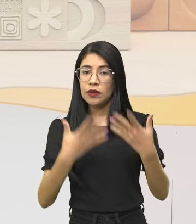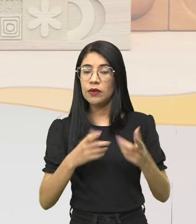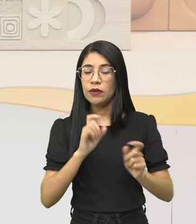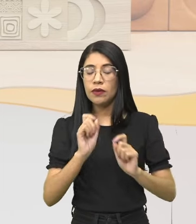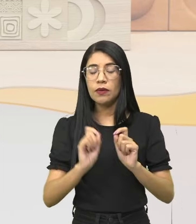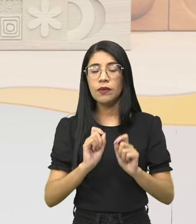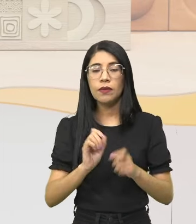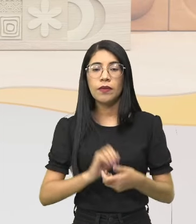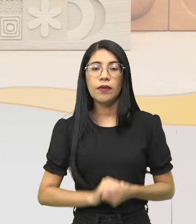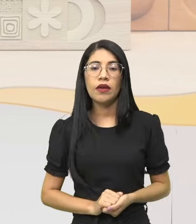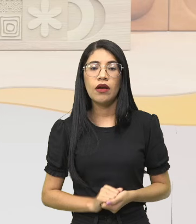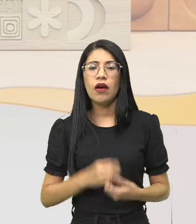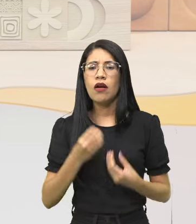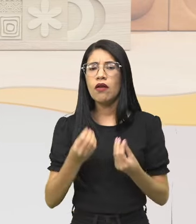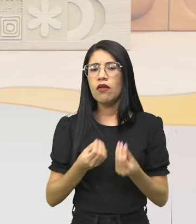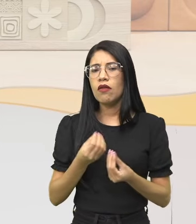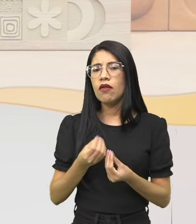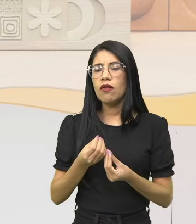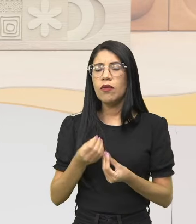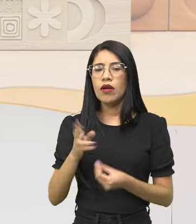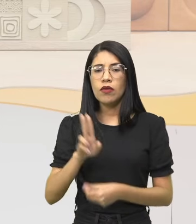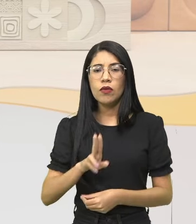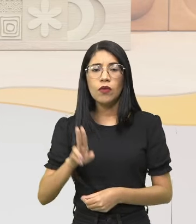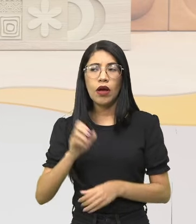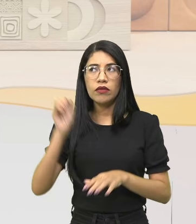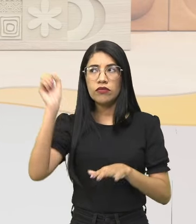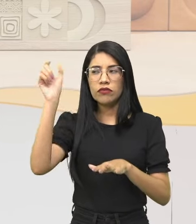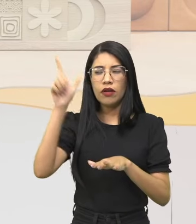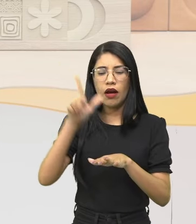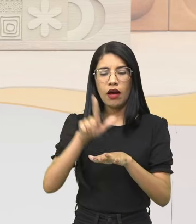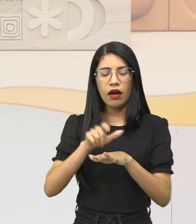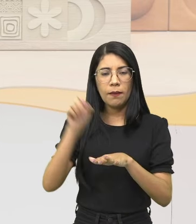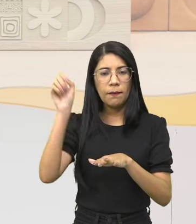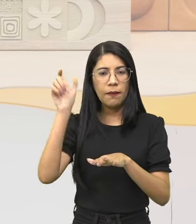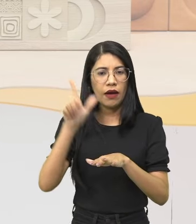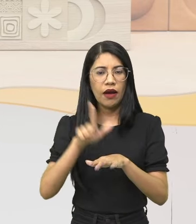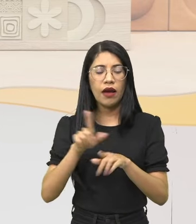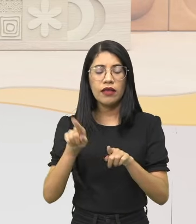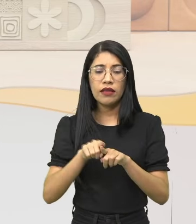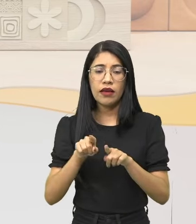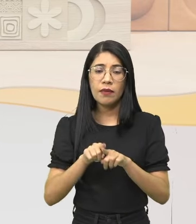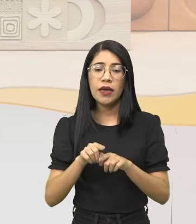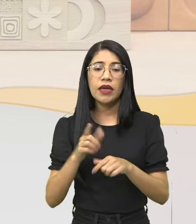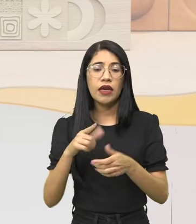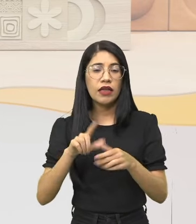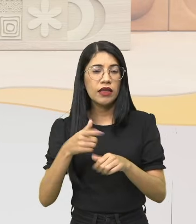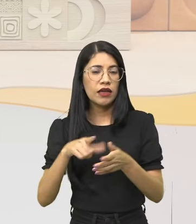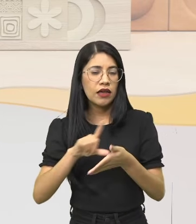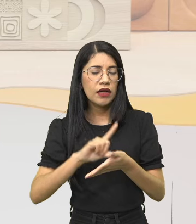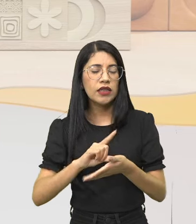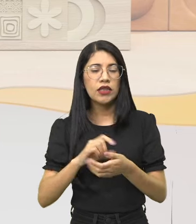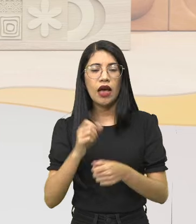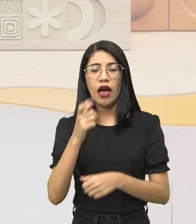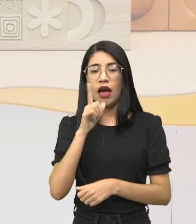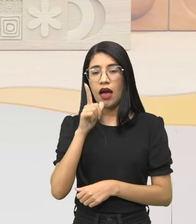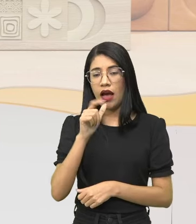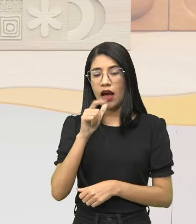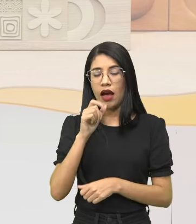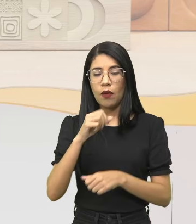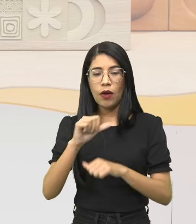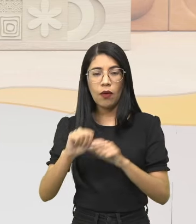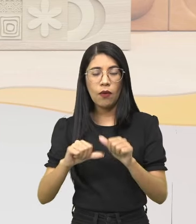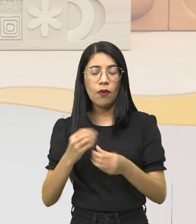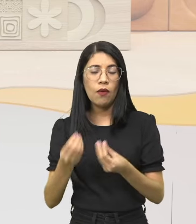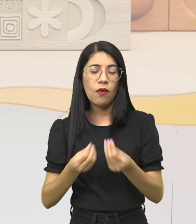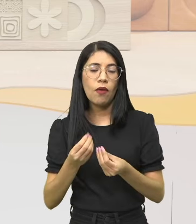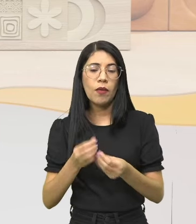uma parte do funcionamento da fonte de energia hidráulica. E agora também o funcionamento da energia solar. A